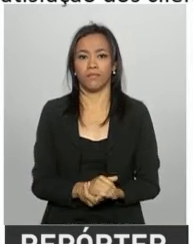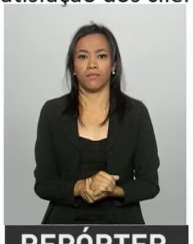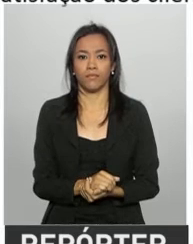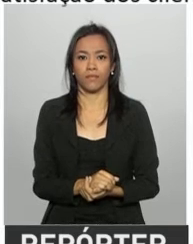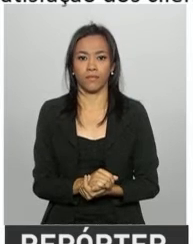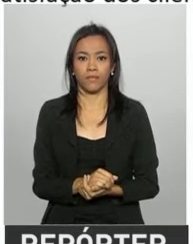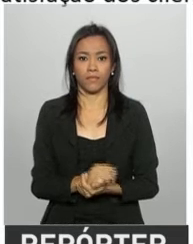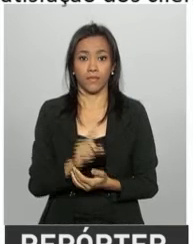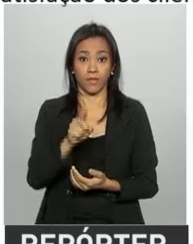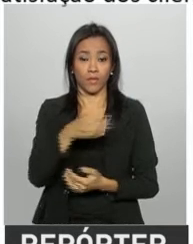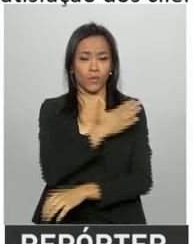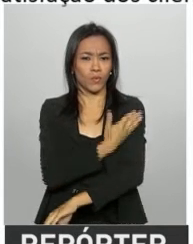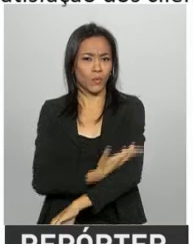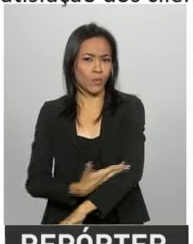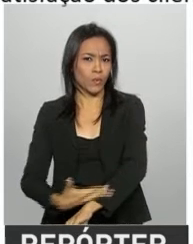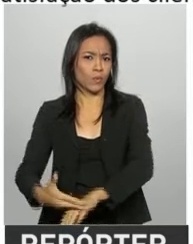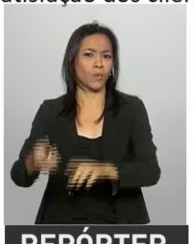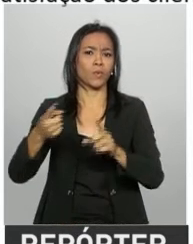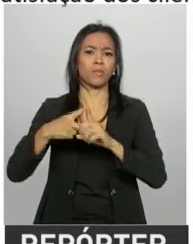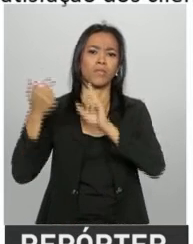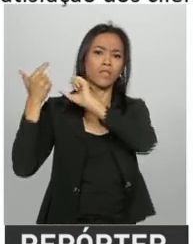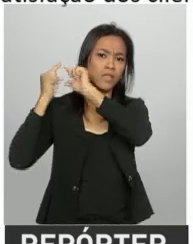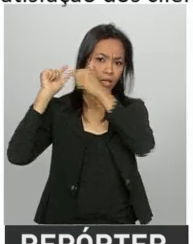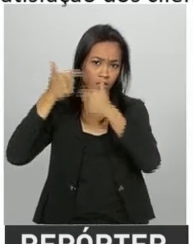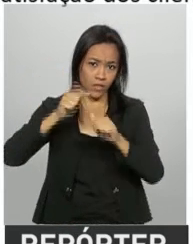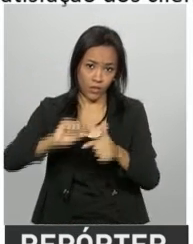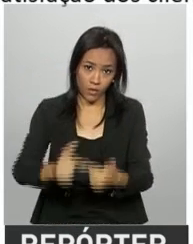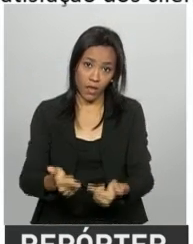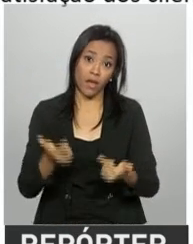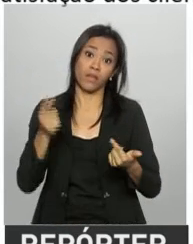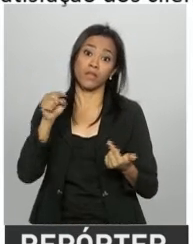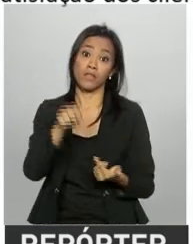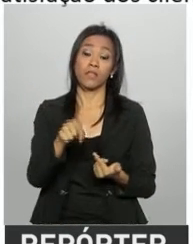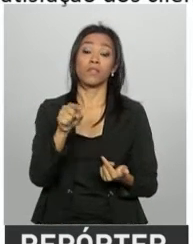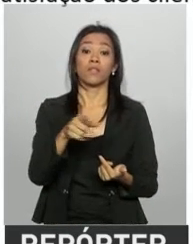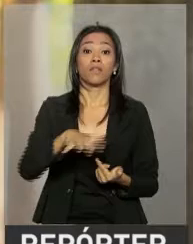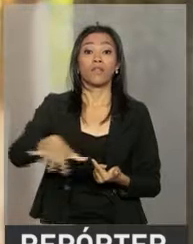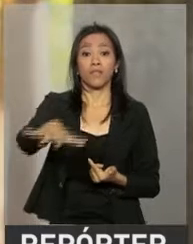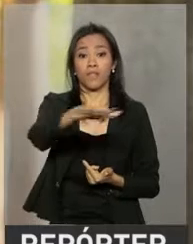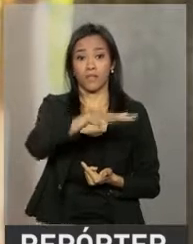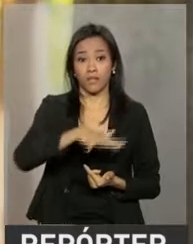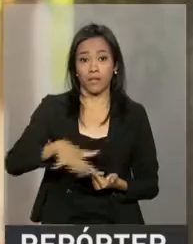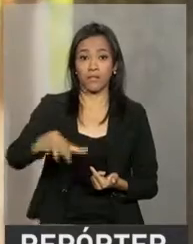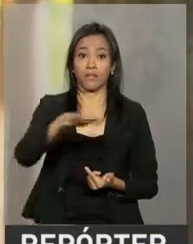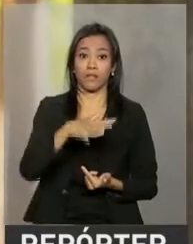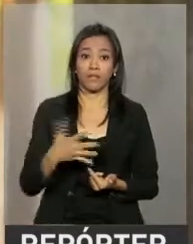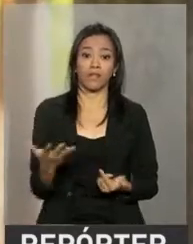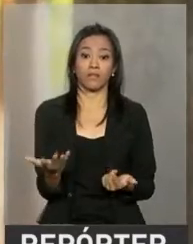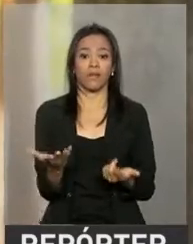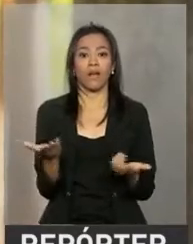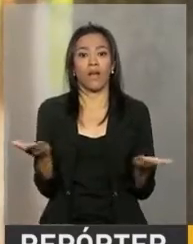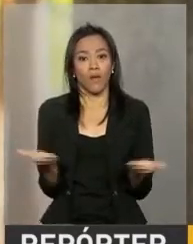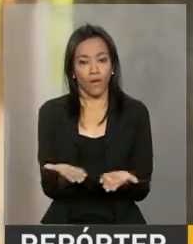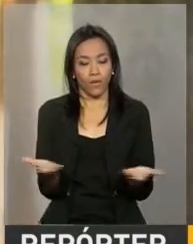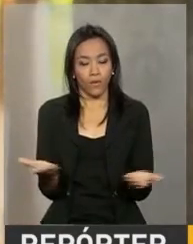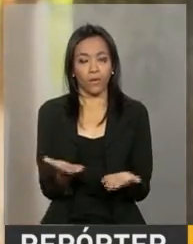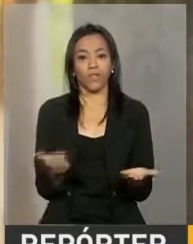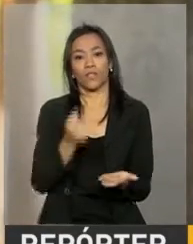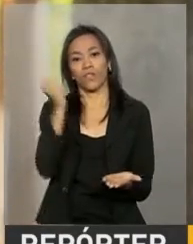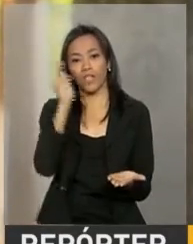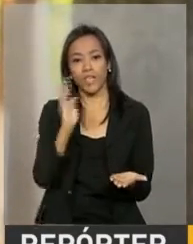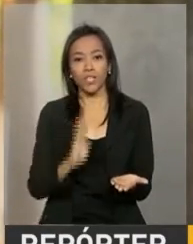dos costumes tradicionais dos costumes das populações tradicionais existem atualmente no brasil